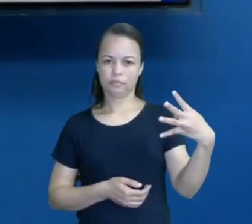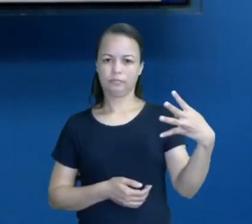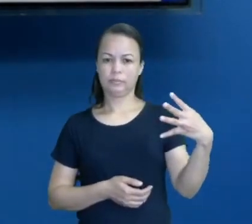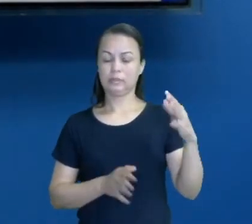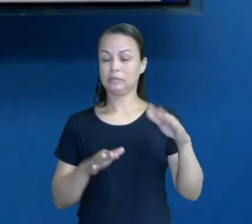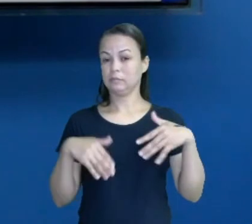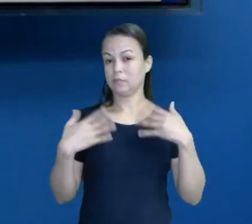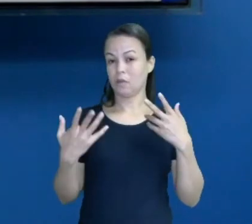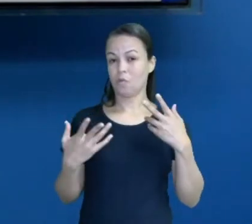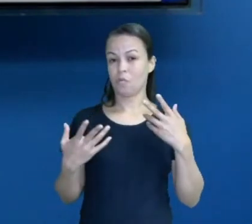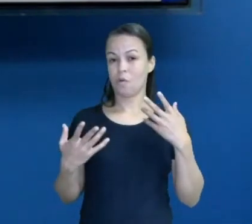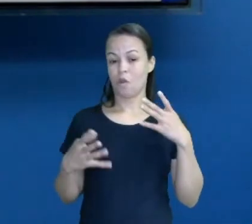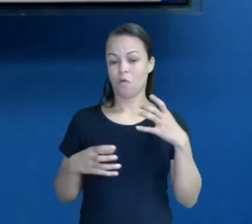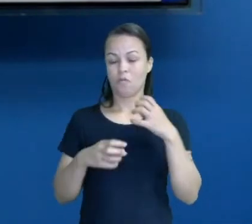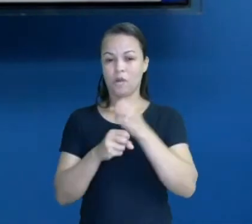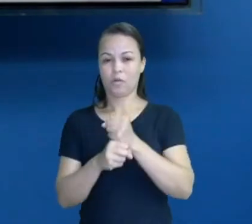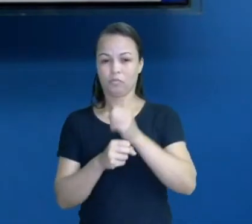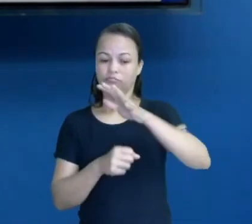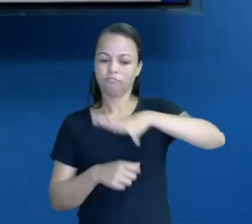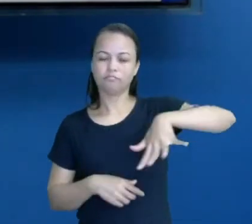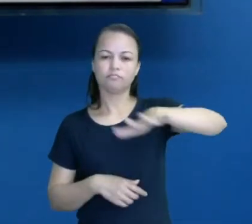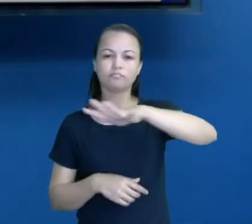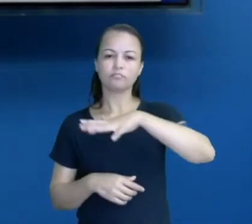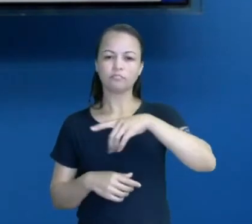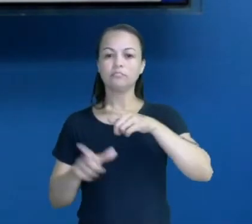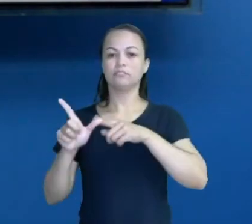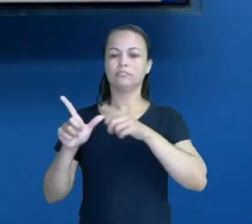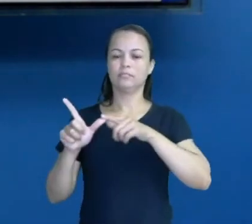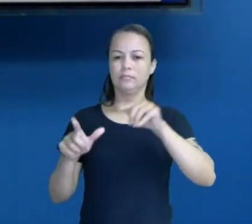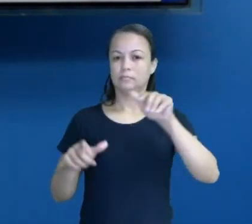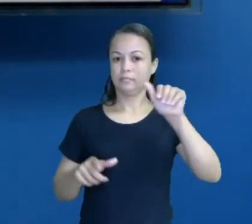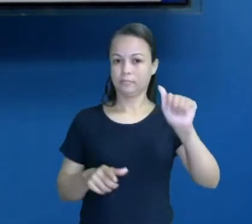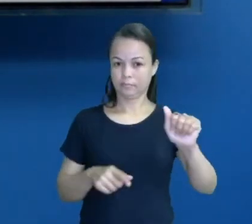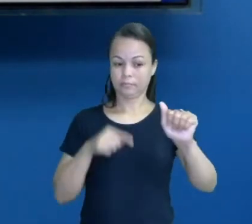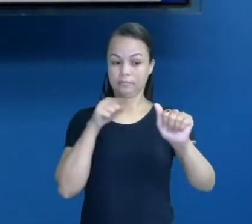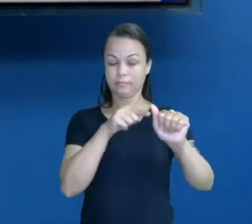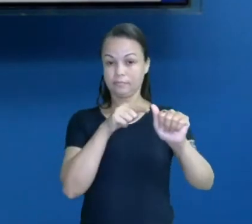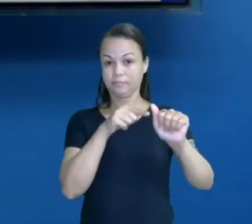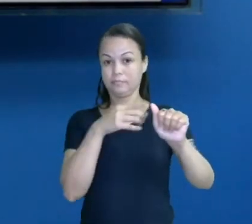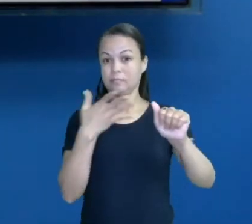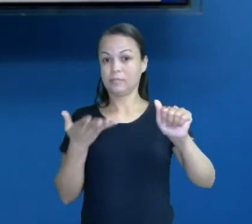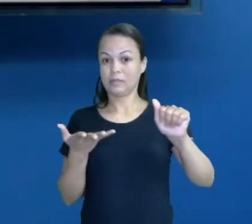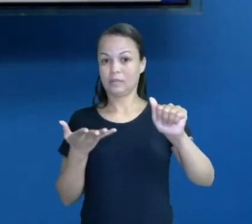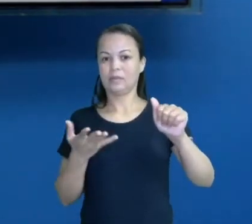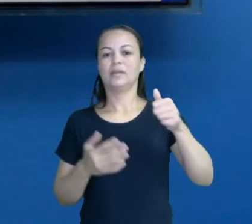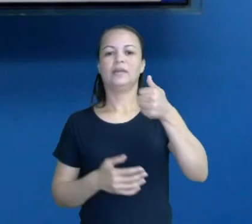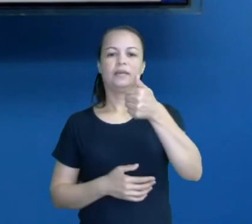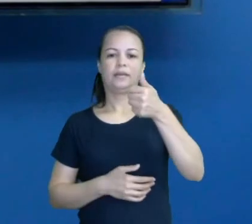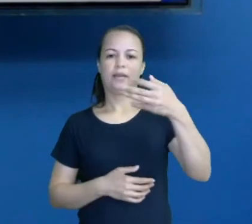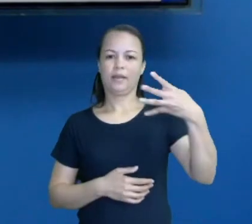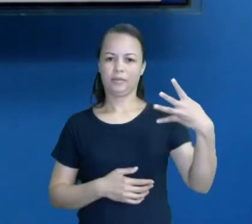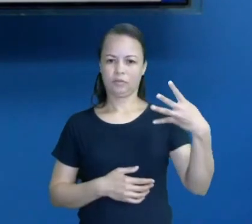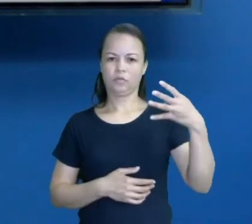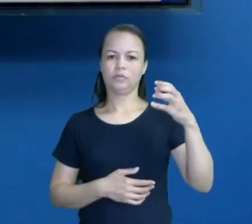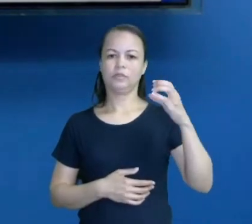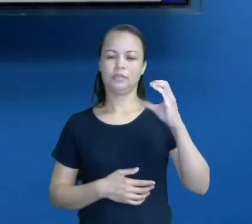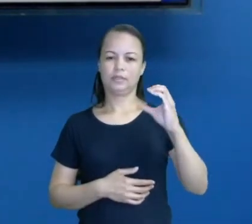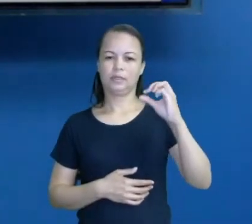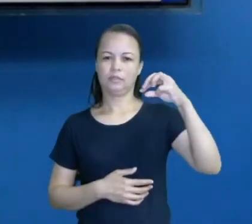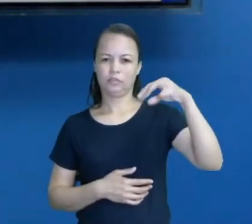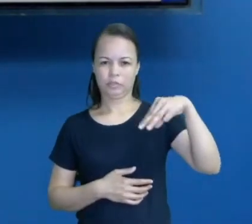valor, né, da área da letra Adalberto? 14